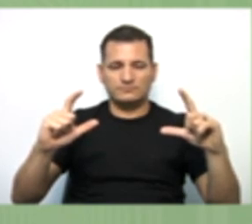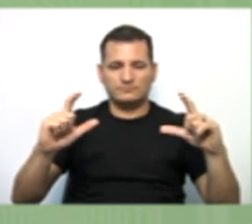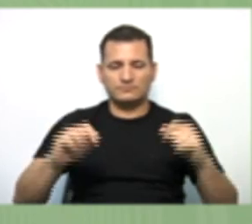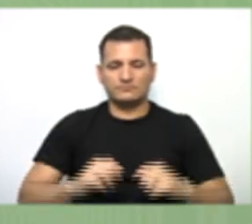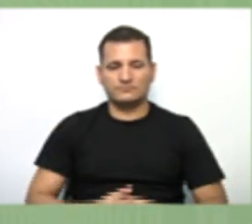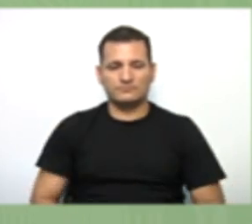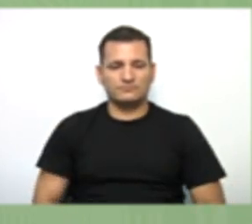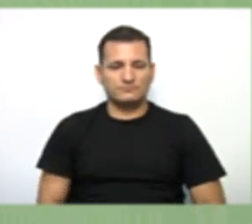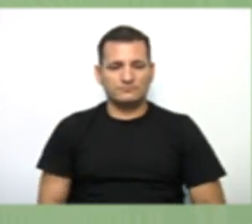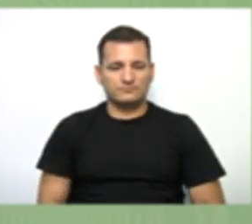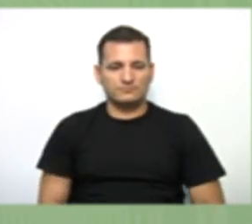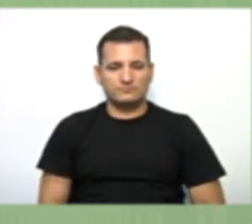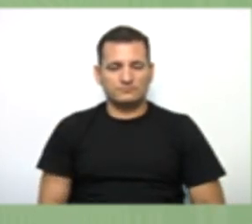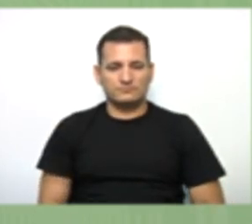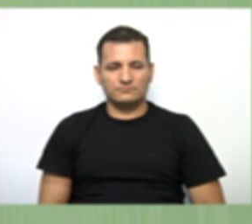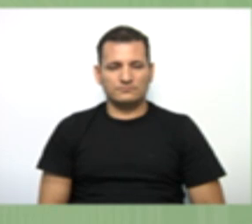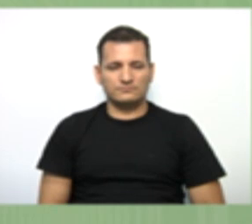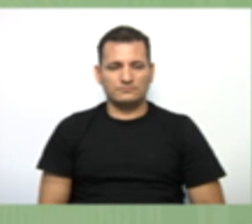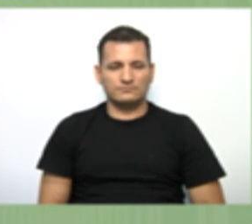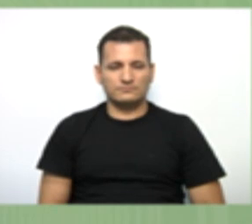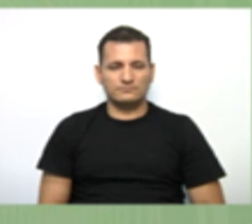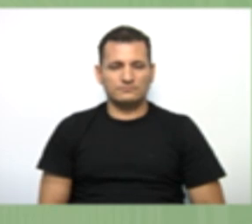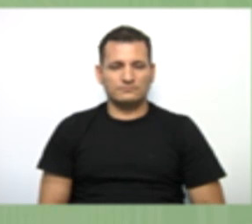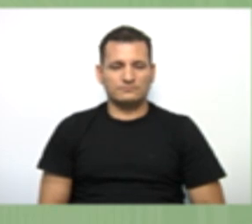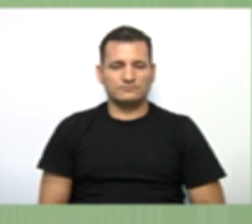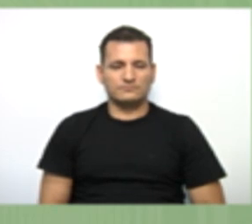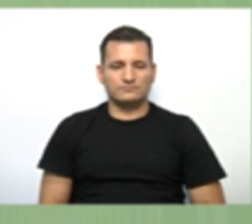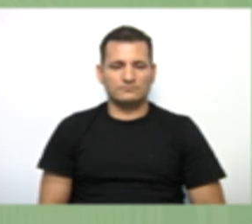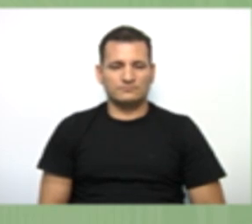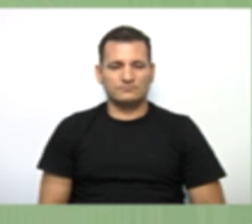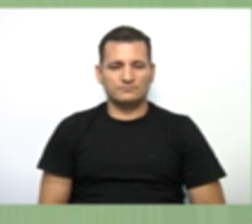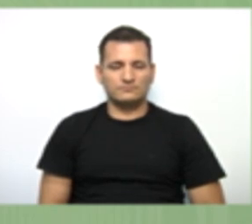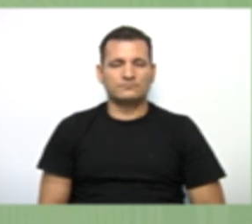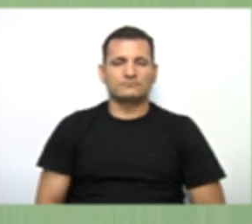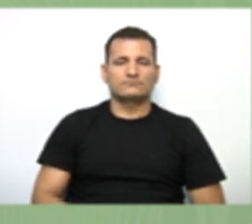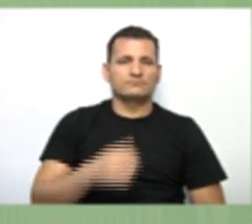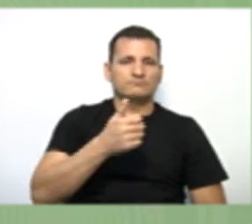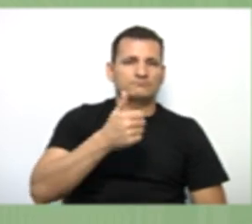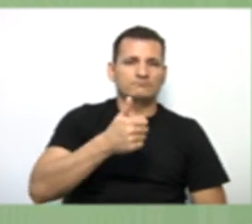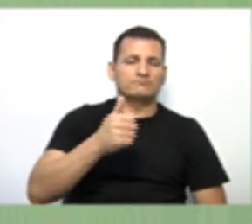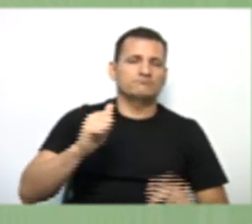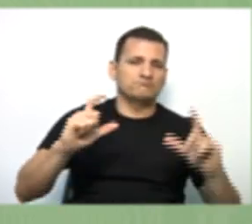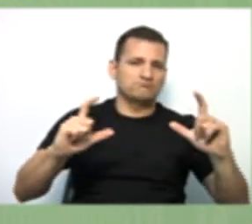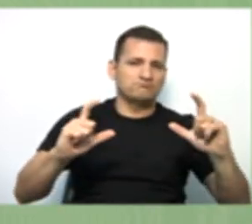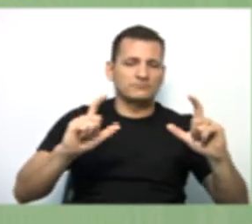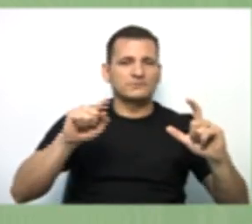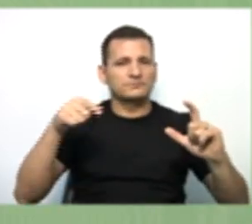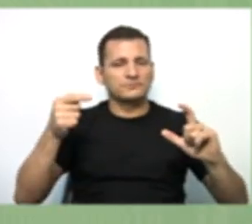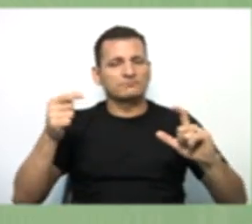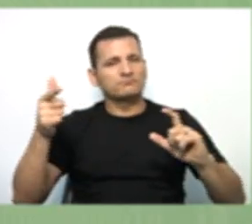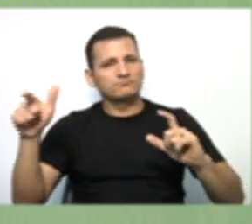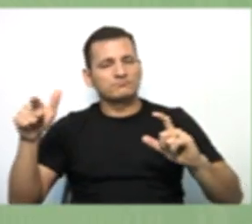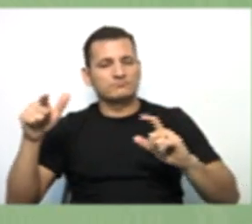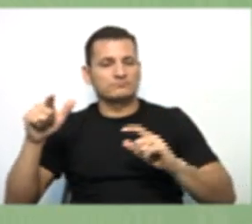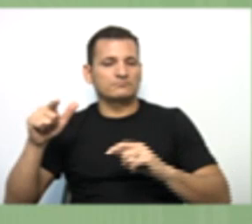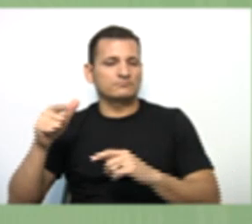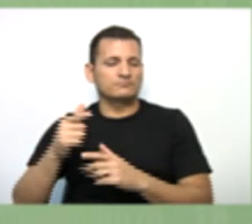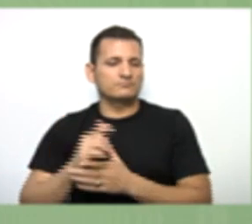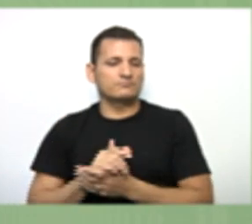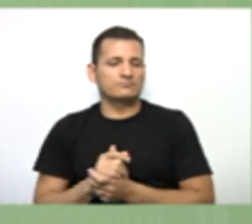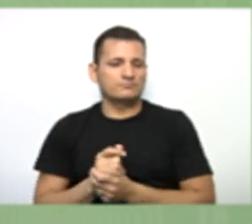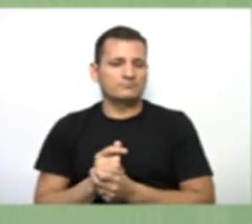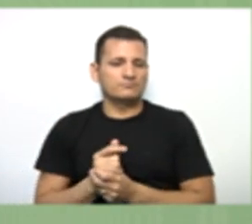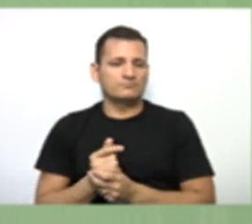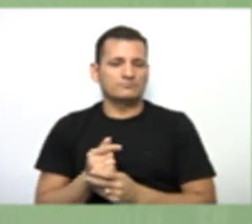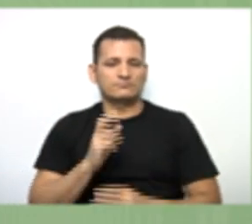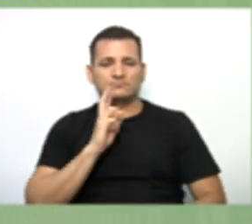né? E sempre calcule por partes, né? Calcule primeiro uma operação, depois calcule outra operação. E aí é o que nós